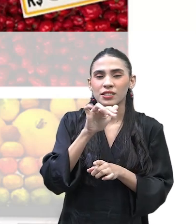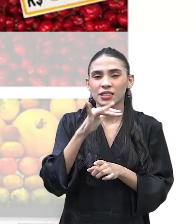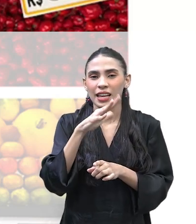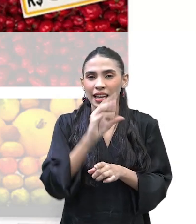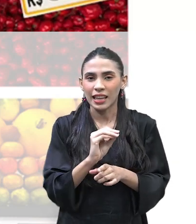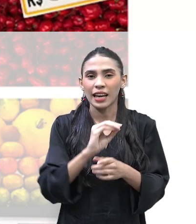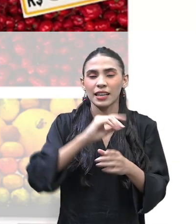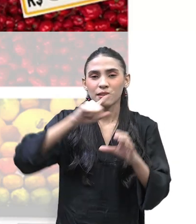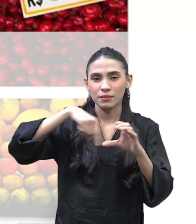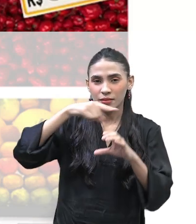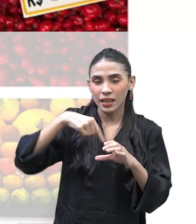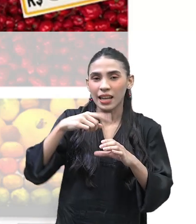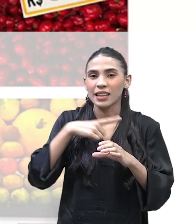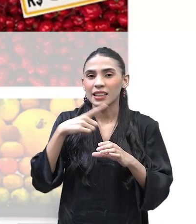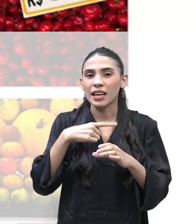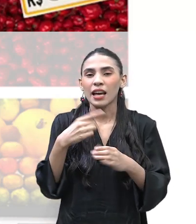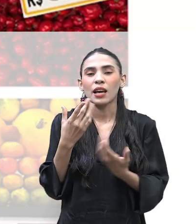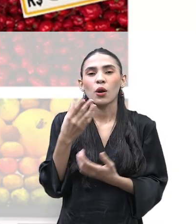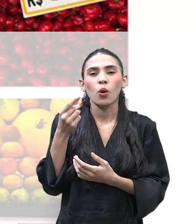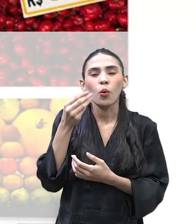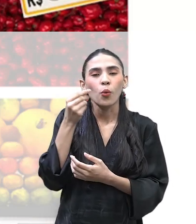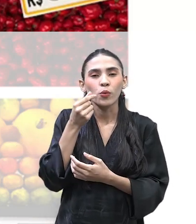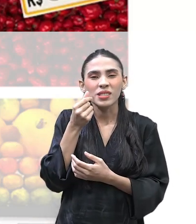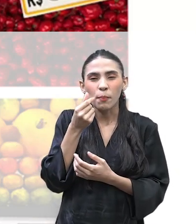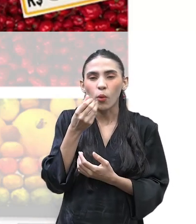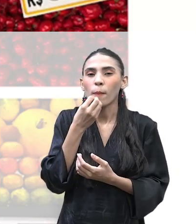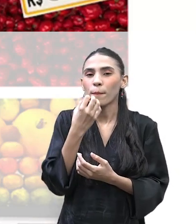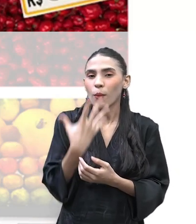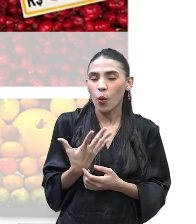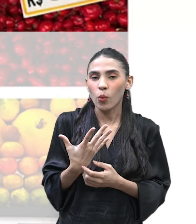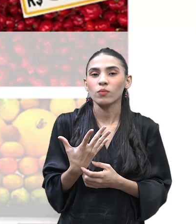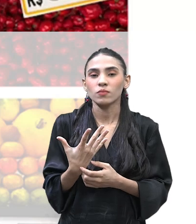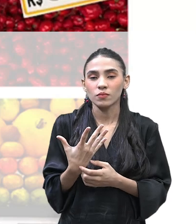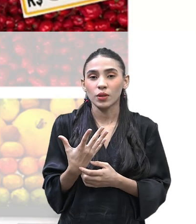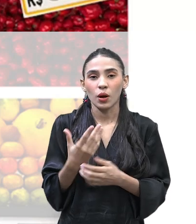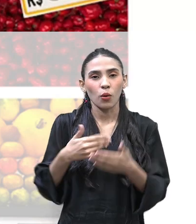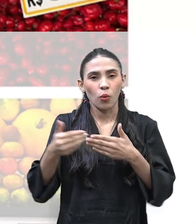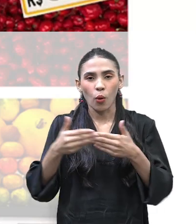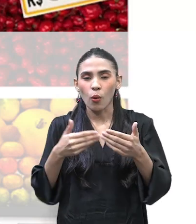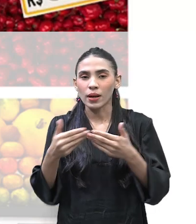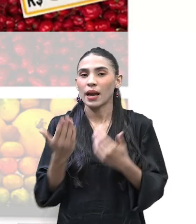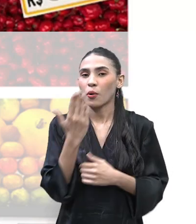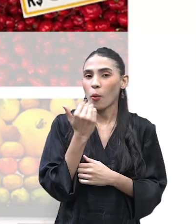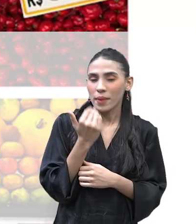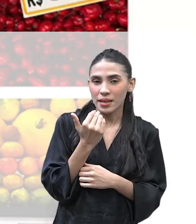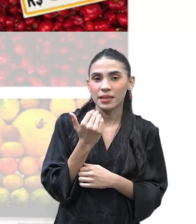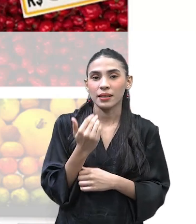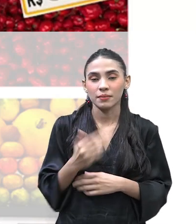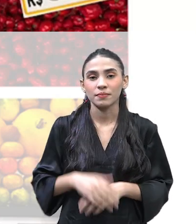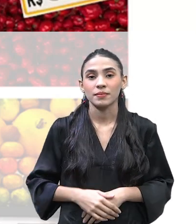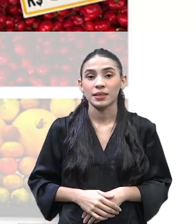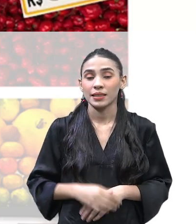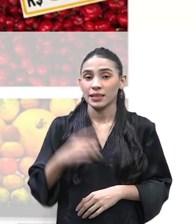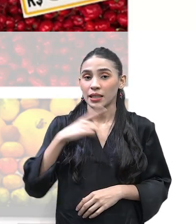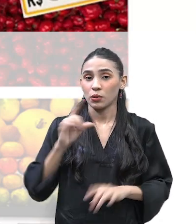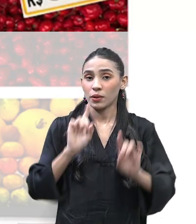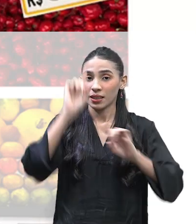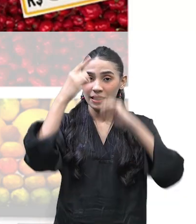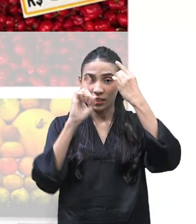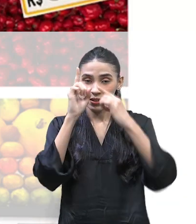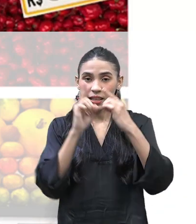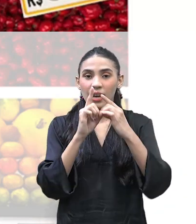culinárias adicionam um sabor surpreendente a qualquer prato, de maneira que sua